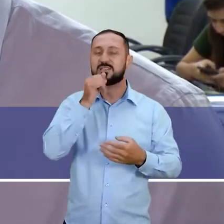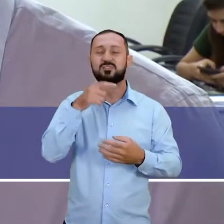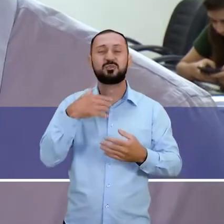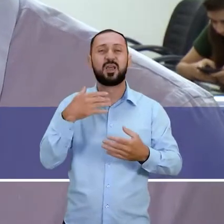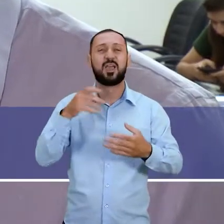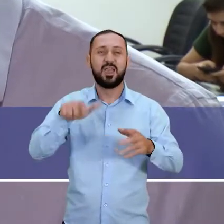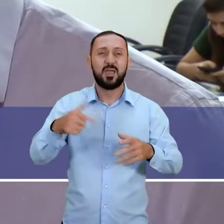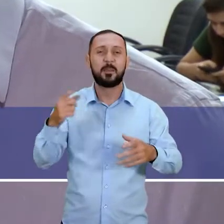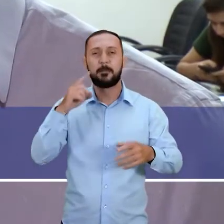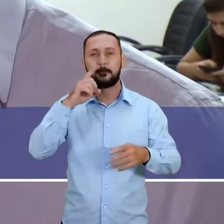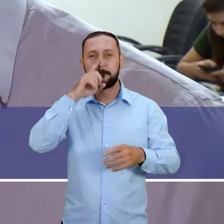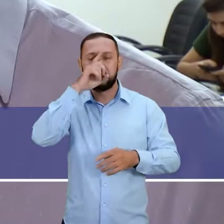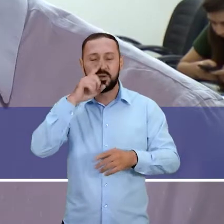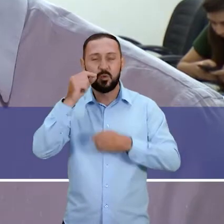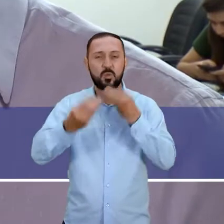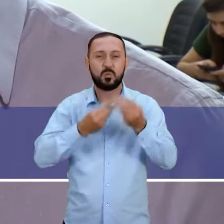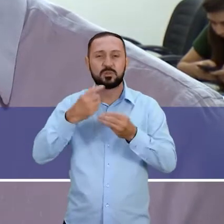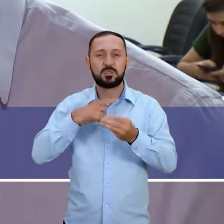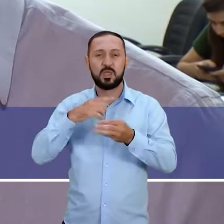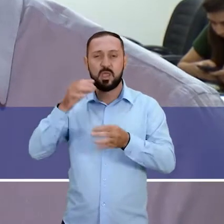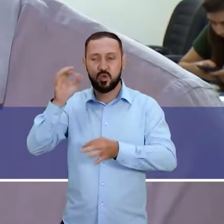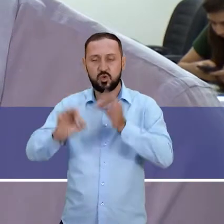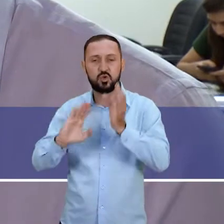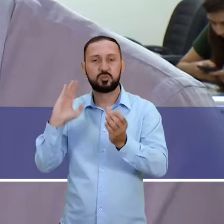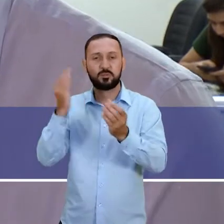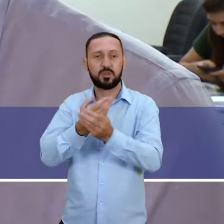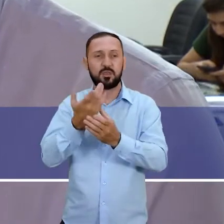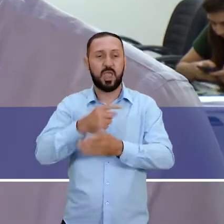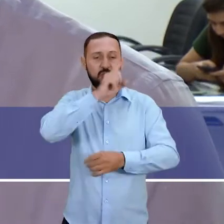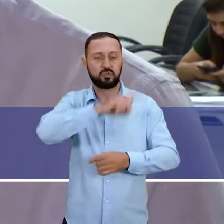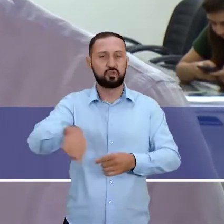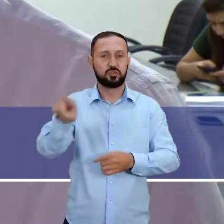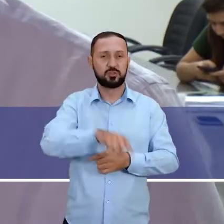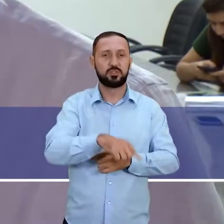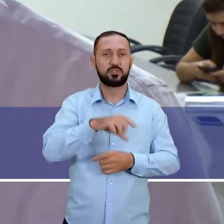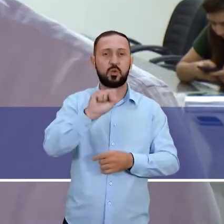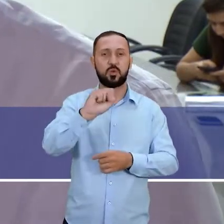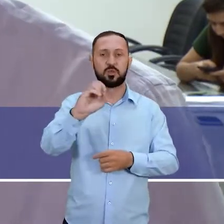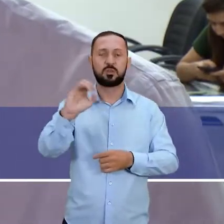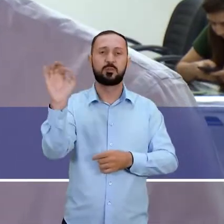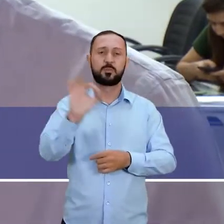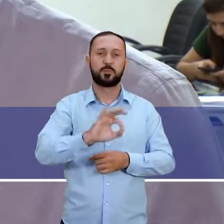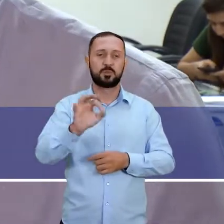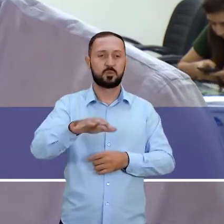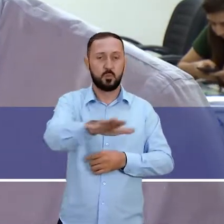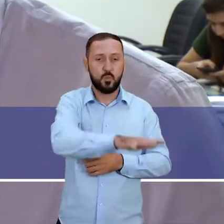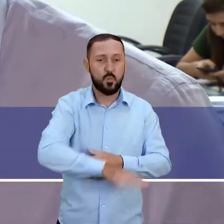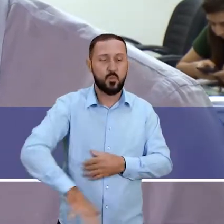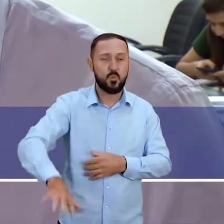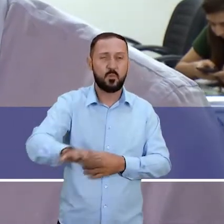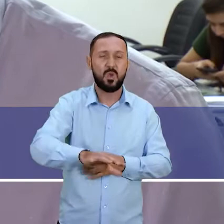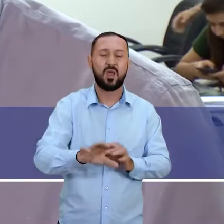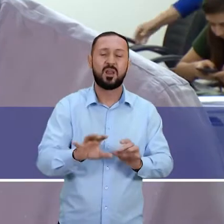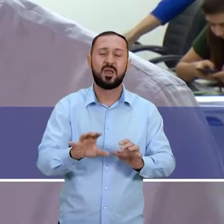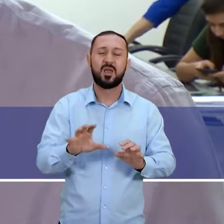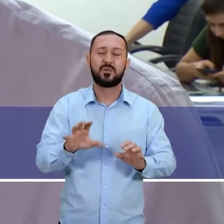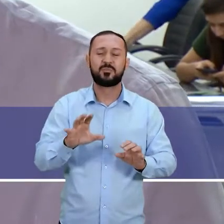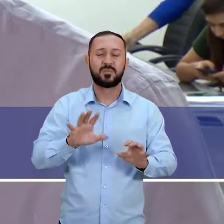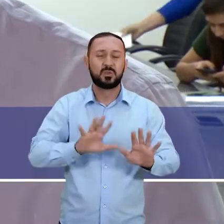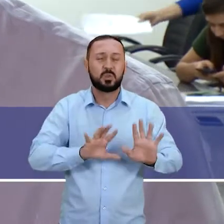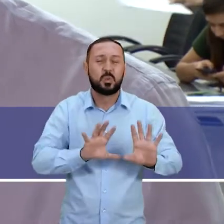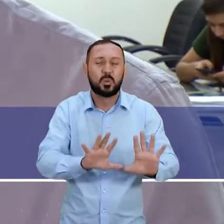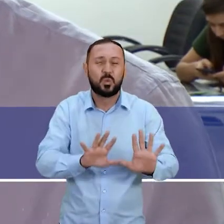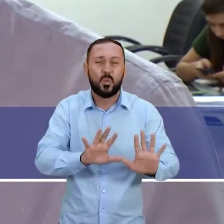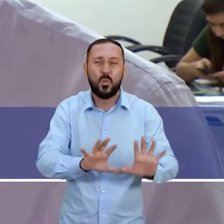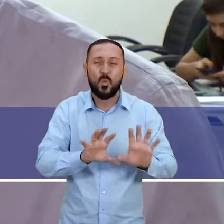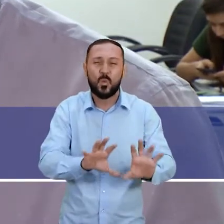você tem um processo judicial que tenta, obviamente, extinguir o Parque Nacional, porque se você retirar 80% de uma área extremamente sensível e importante,